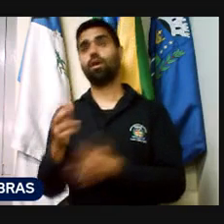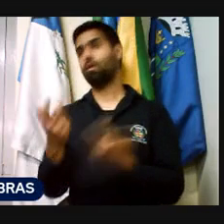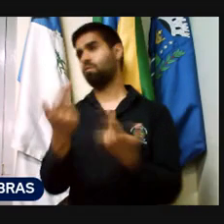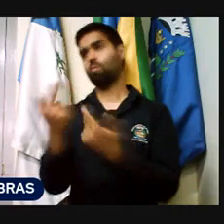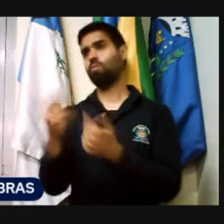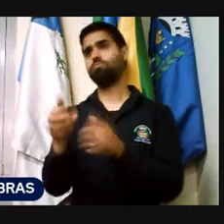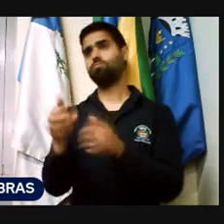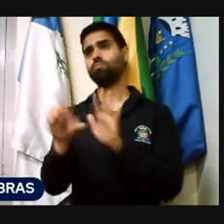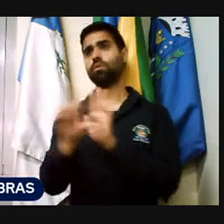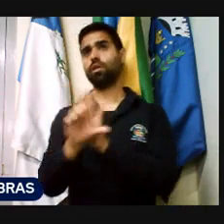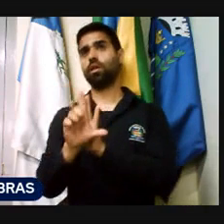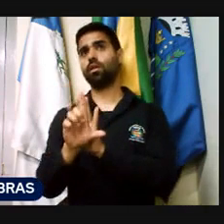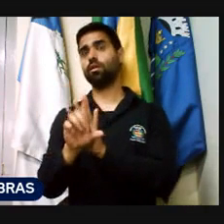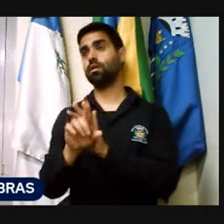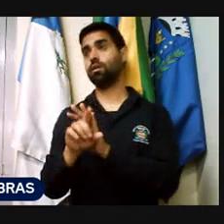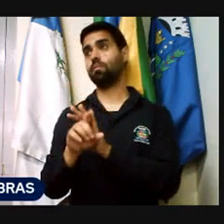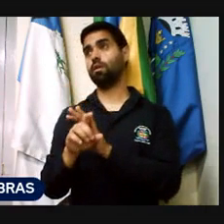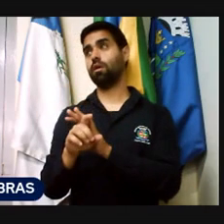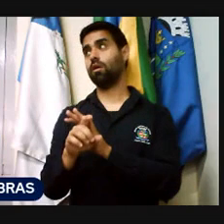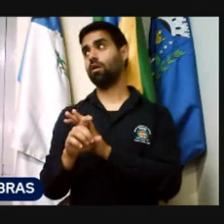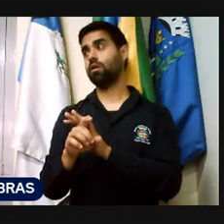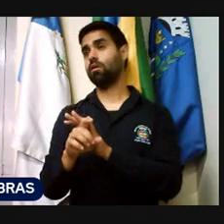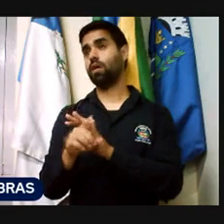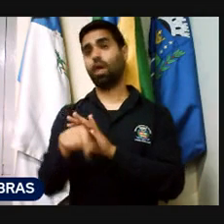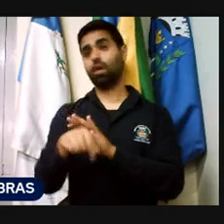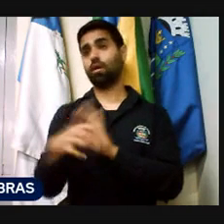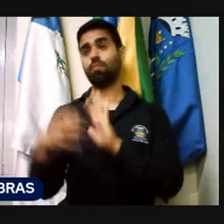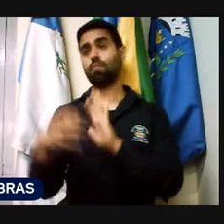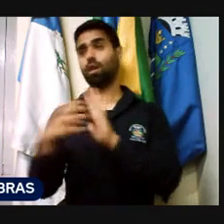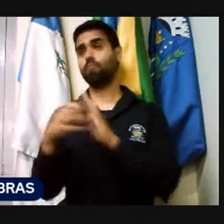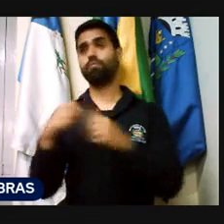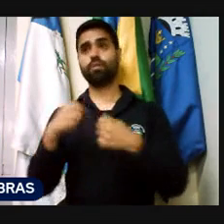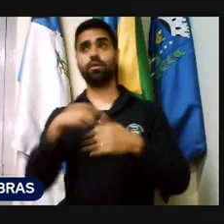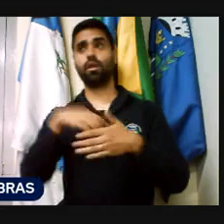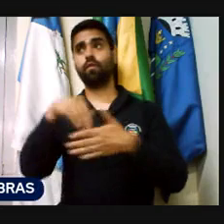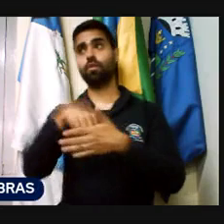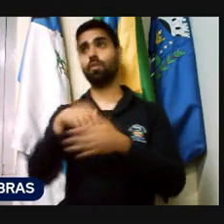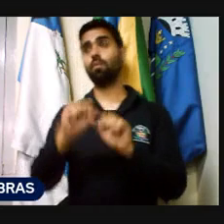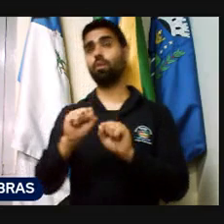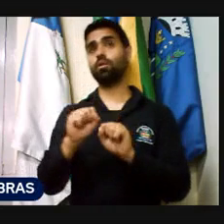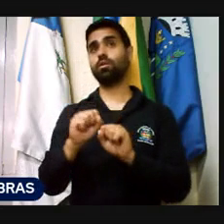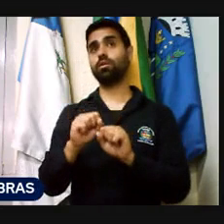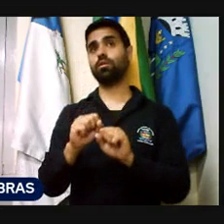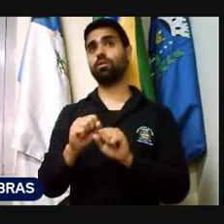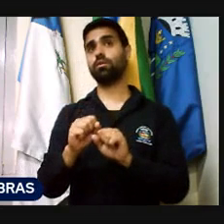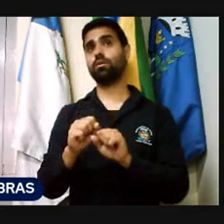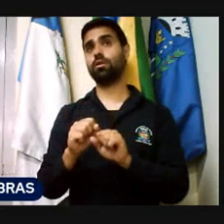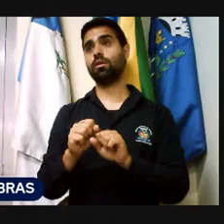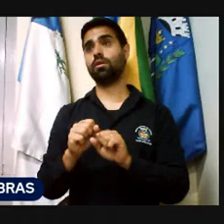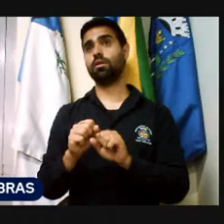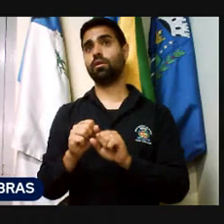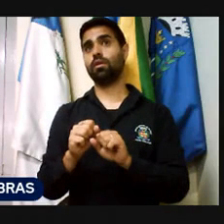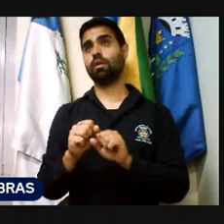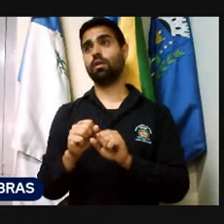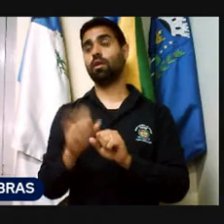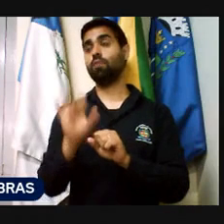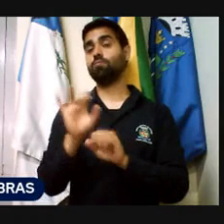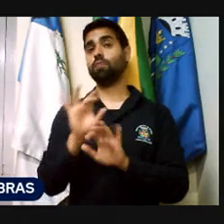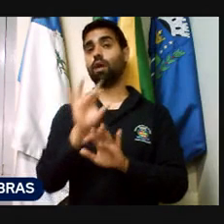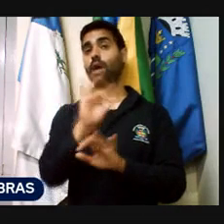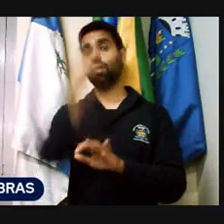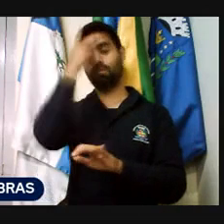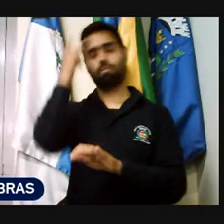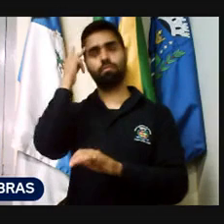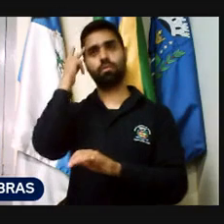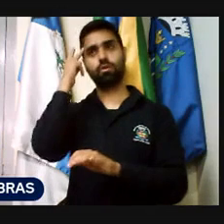aqui. Isso aqui é uma casa de voto, presidente. Sim, mas a gente pode ferir a lei orgânica não, correto? Cada um vota de acordo com o seu